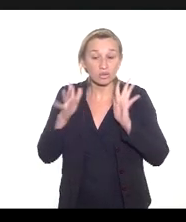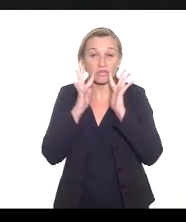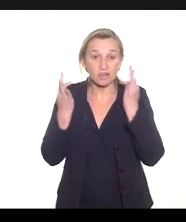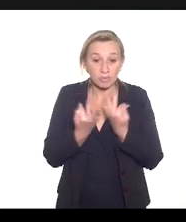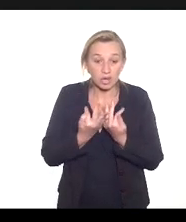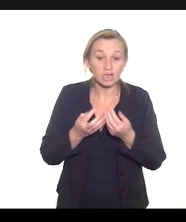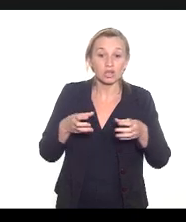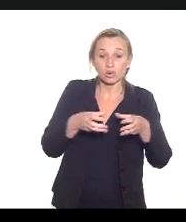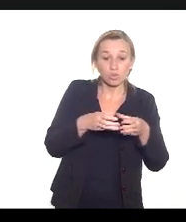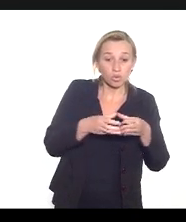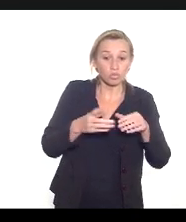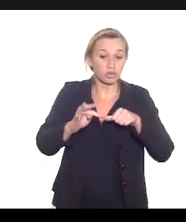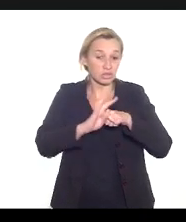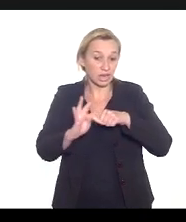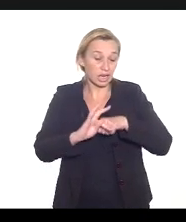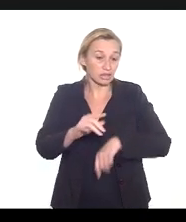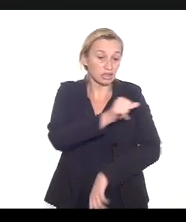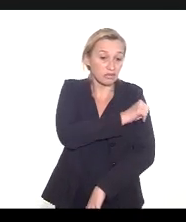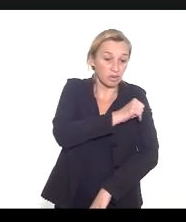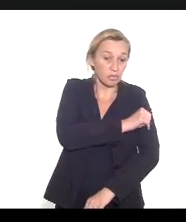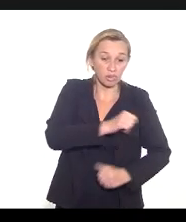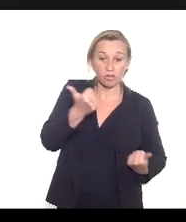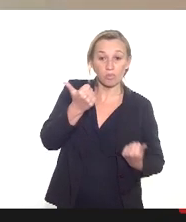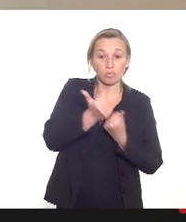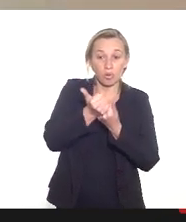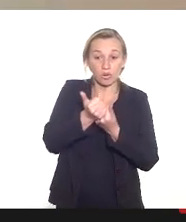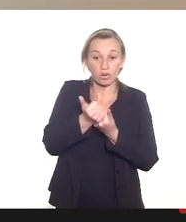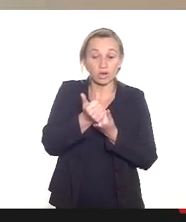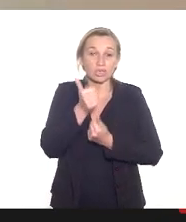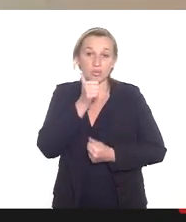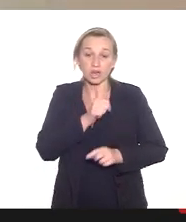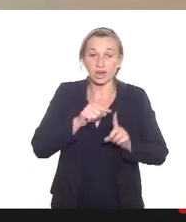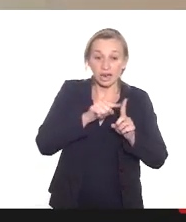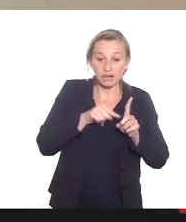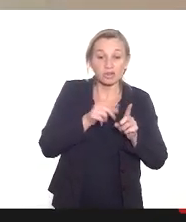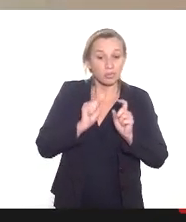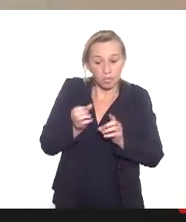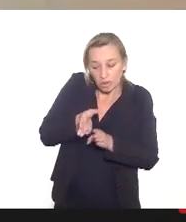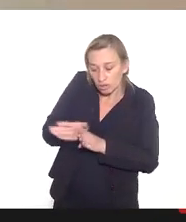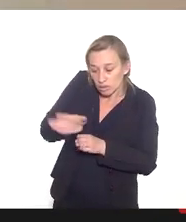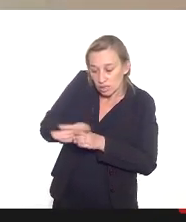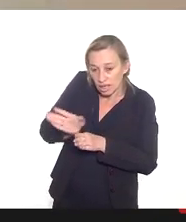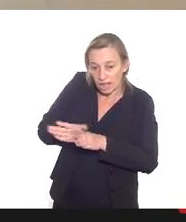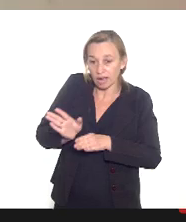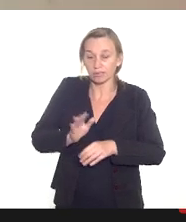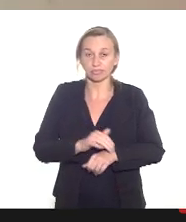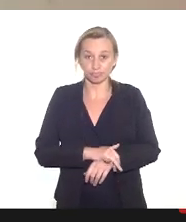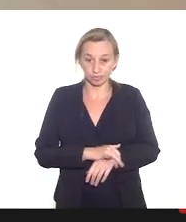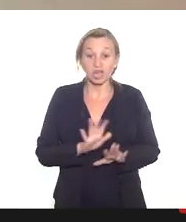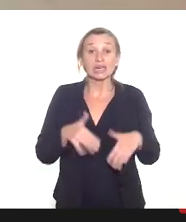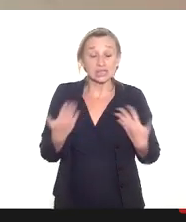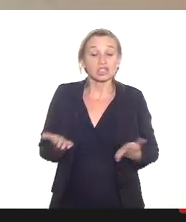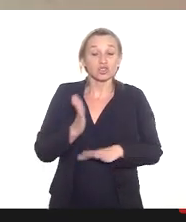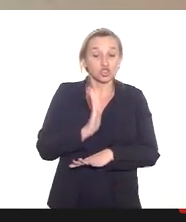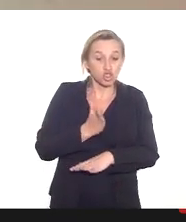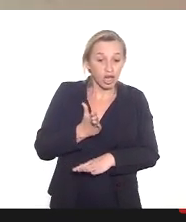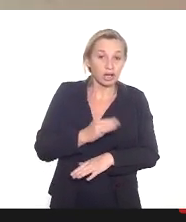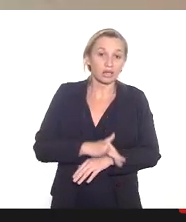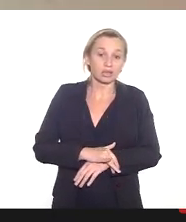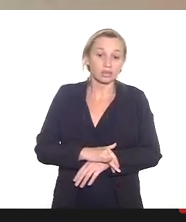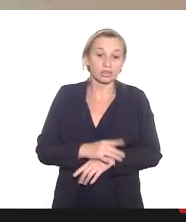ele de técnicos que dão suporte essa restantes possam orientar e aconselhar lá então a gente já está